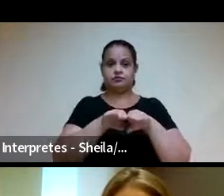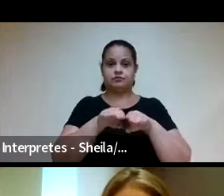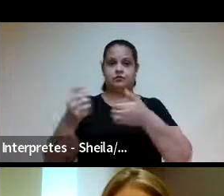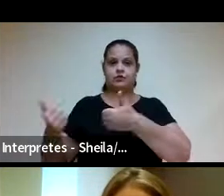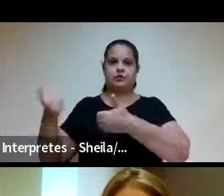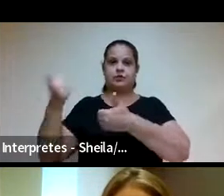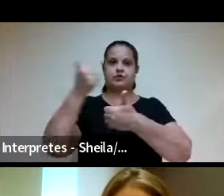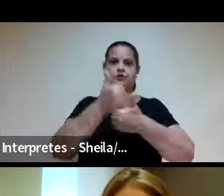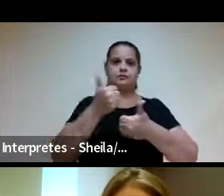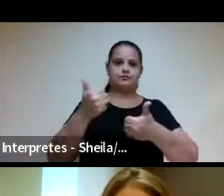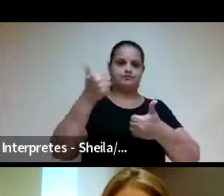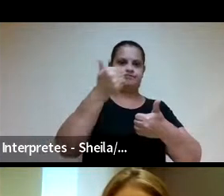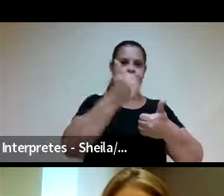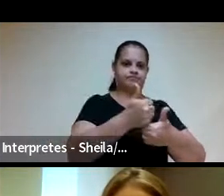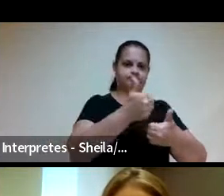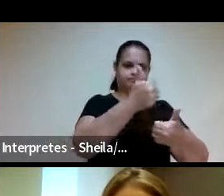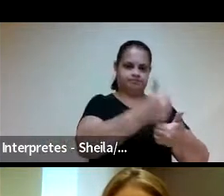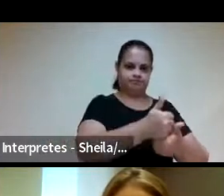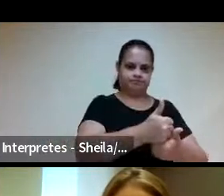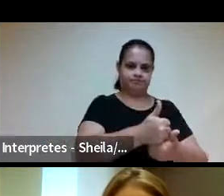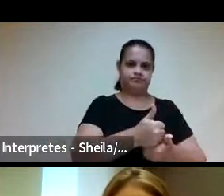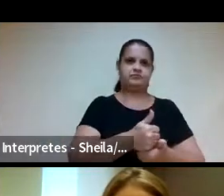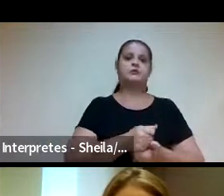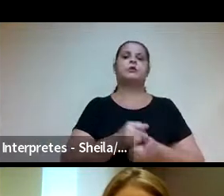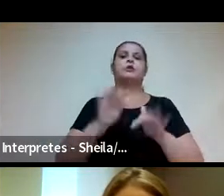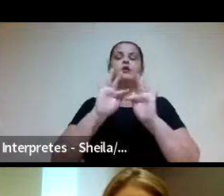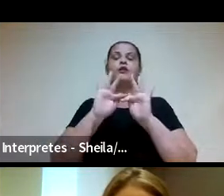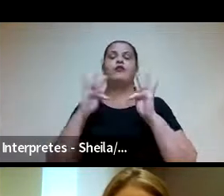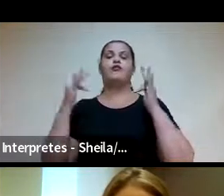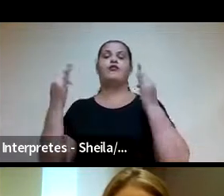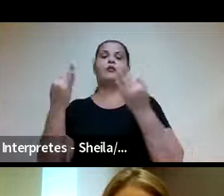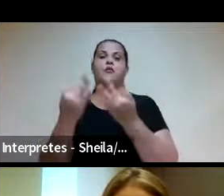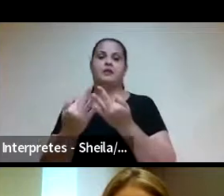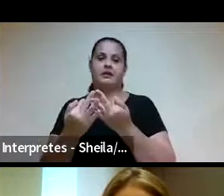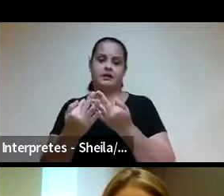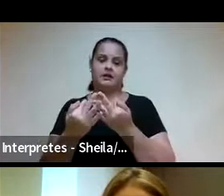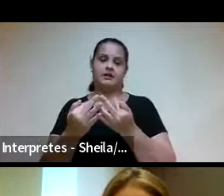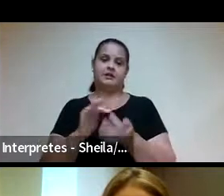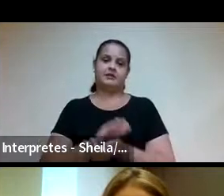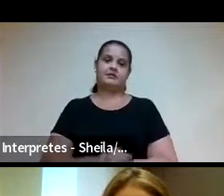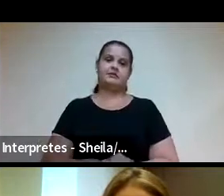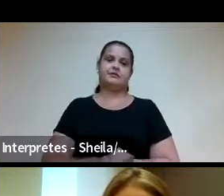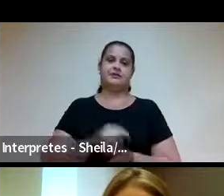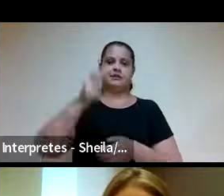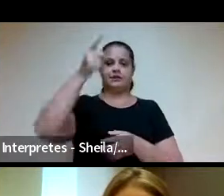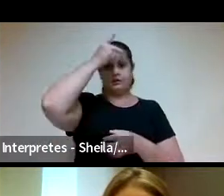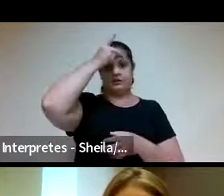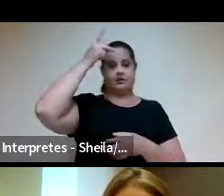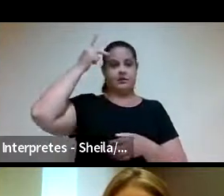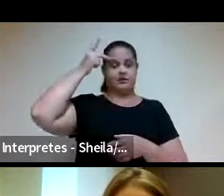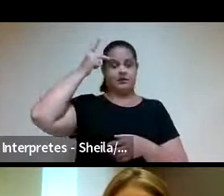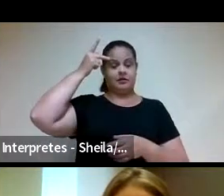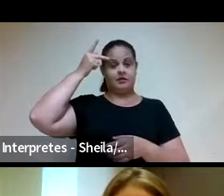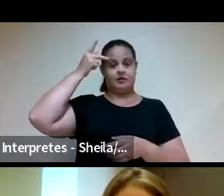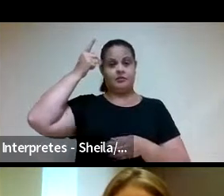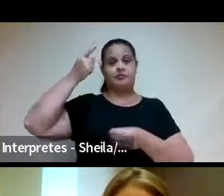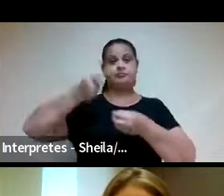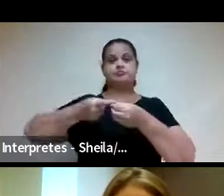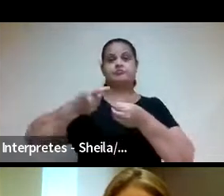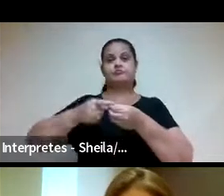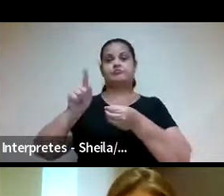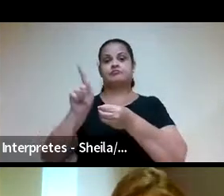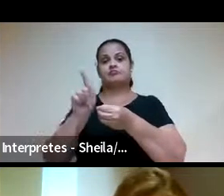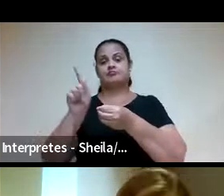sucessões de familiares na prefeitura de Guamaré. Só que o que